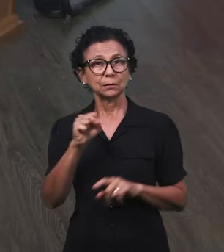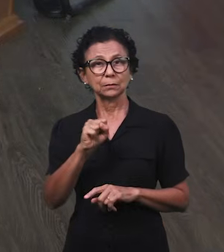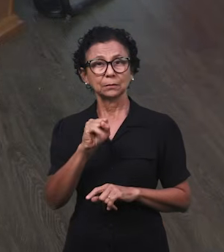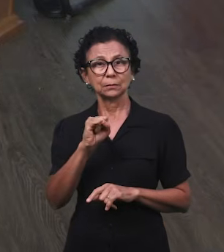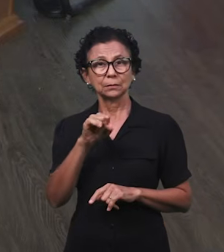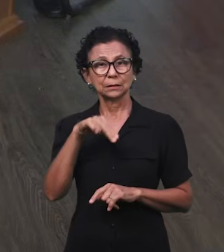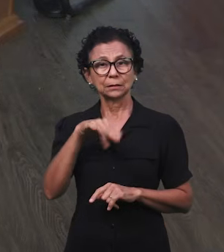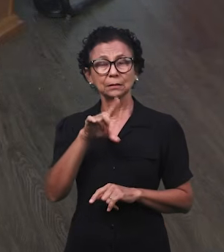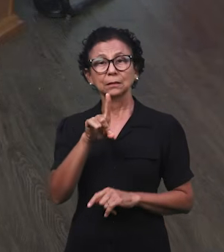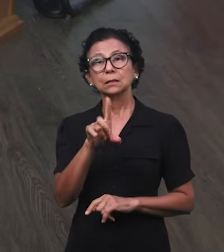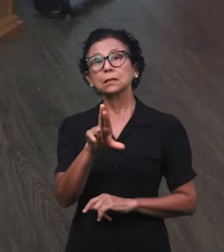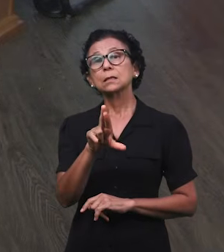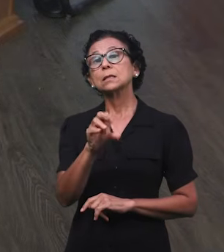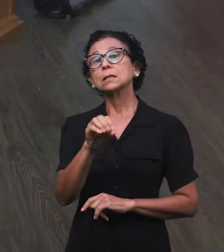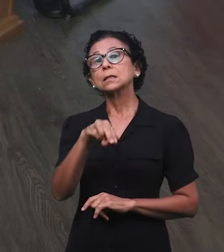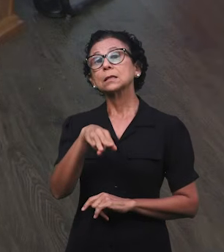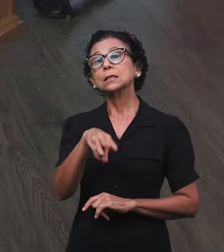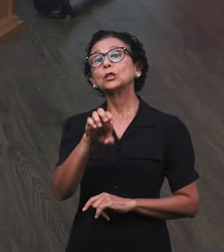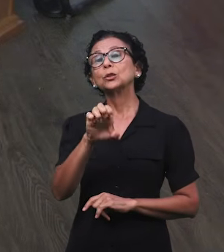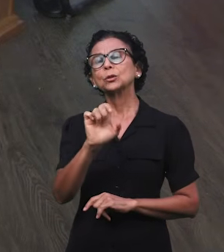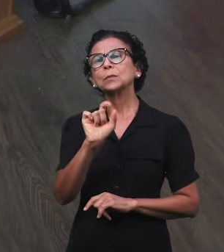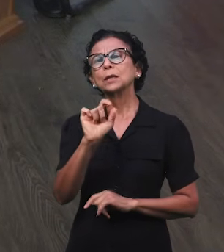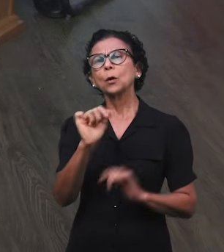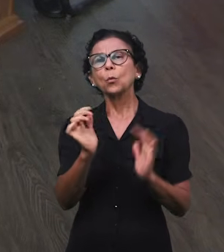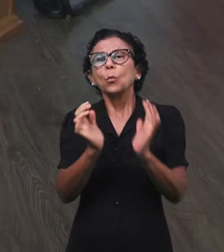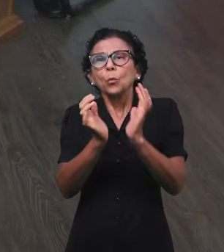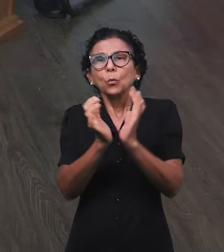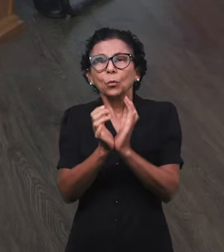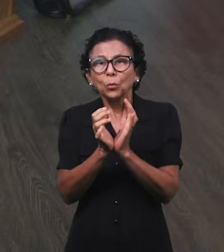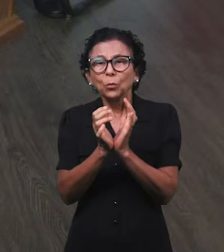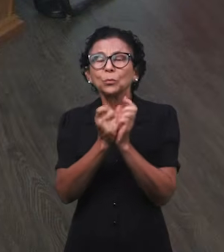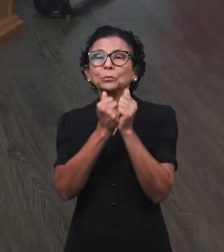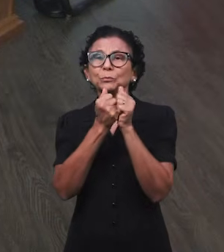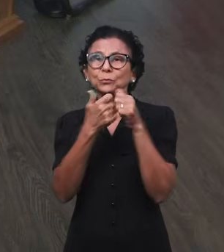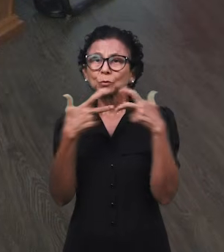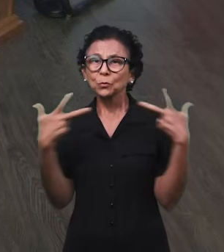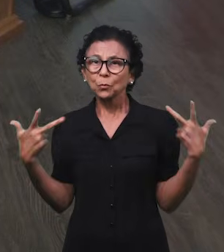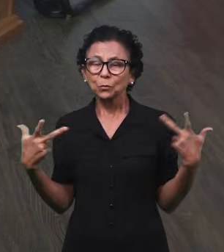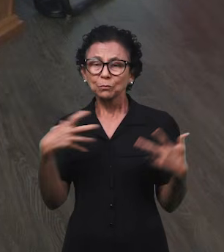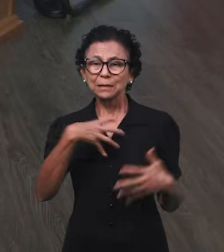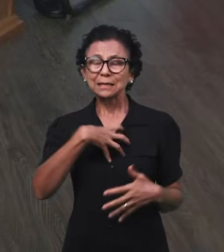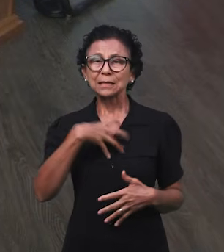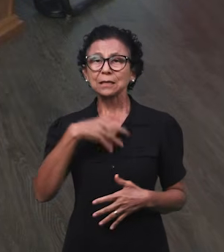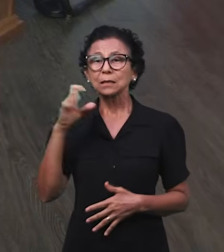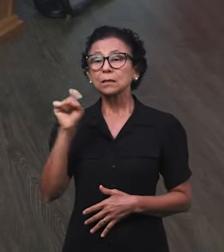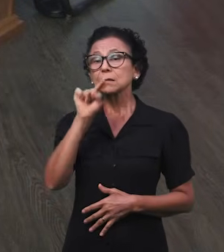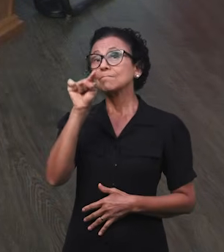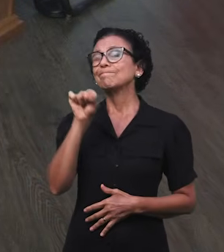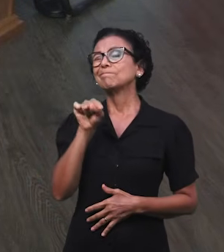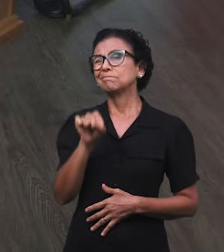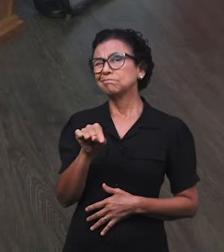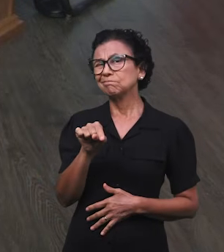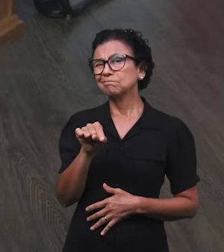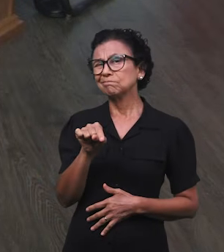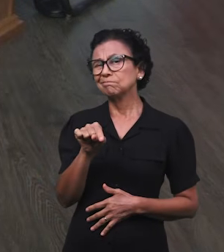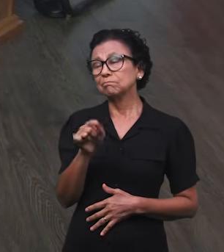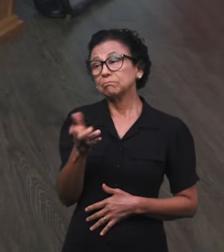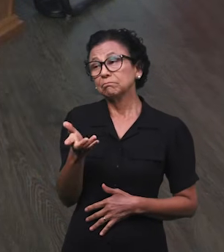chama de síndrome, né? Porque é um conjunto de sinais sintomas. e sintomas, né? Interessante. Irmã